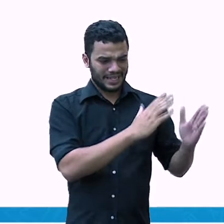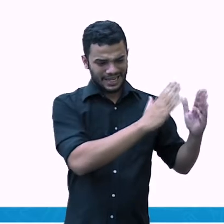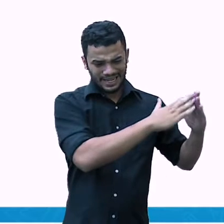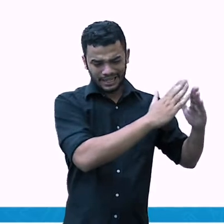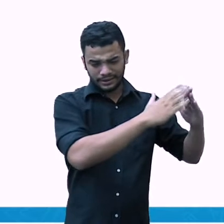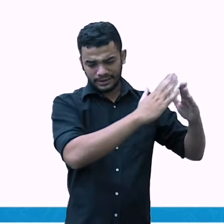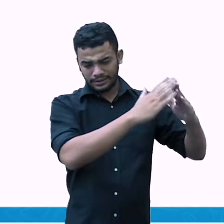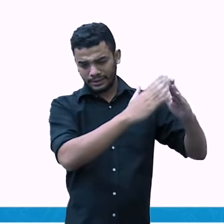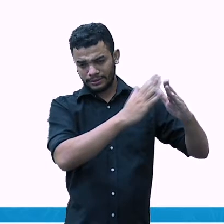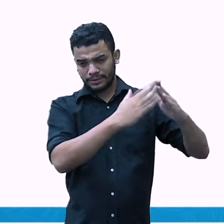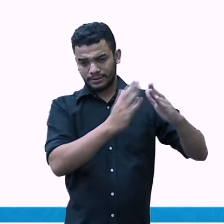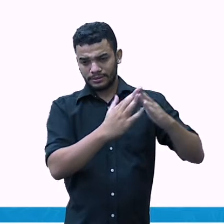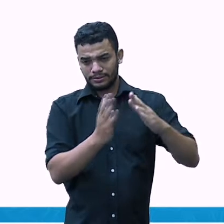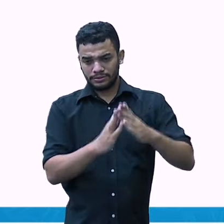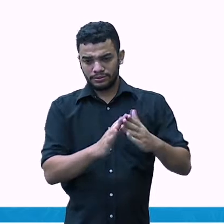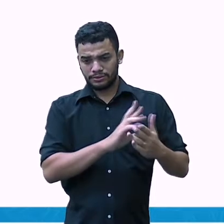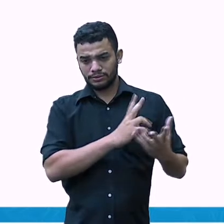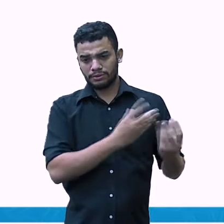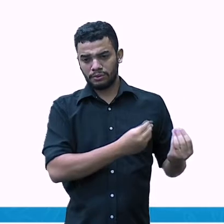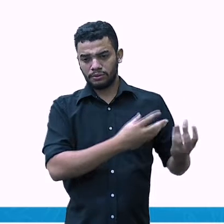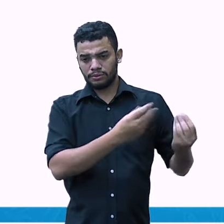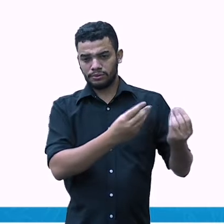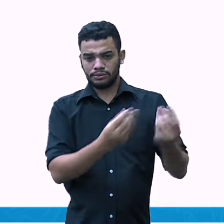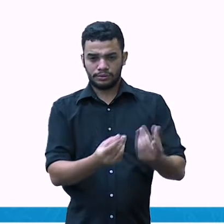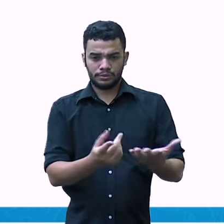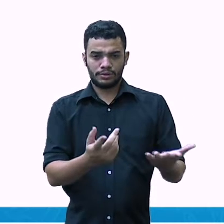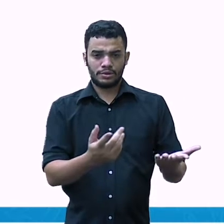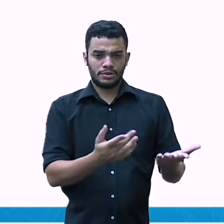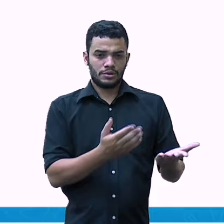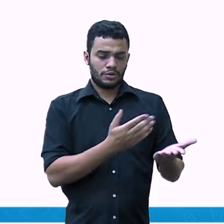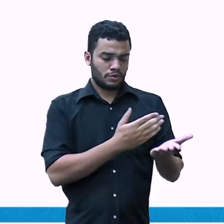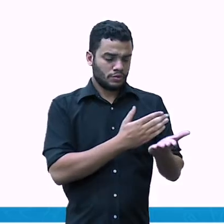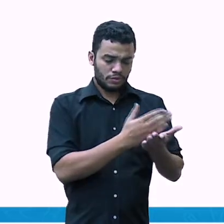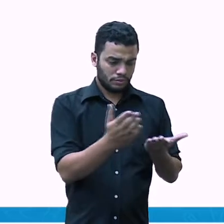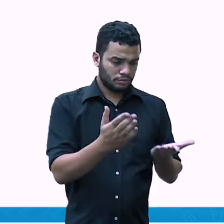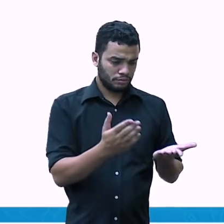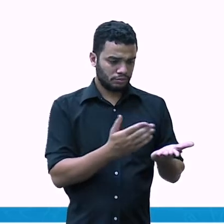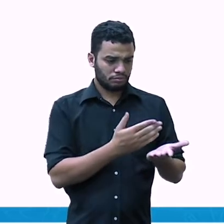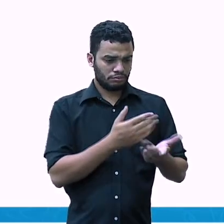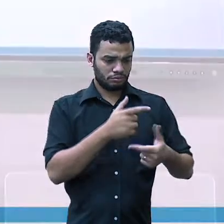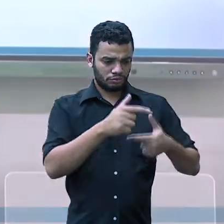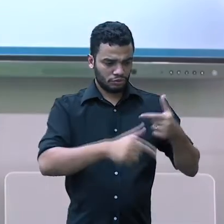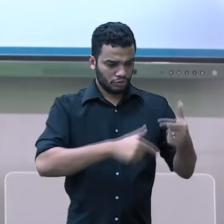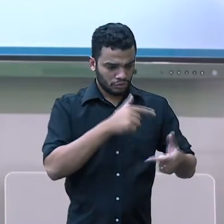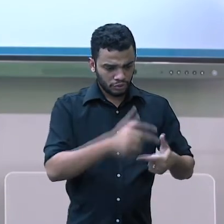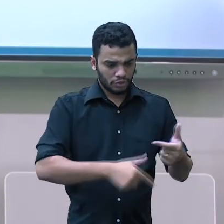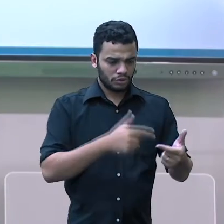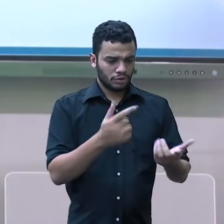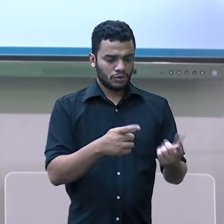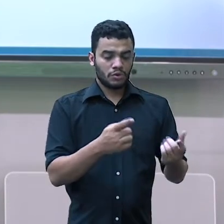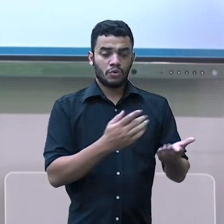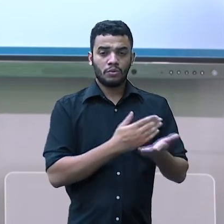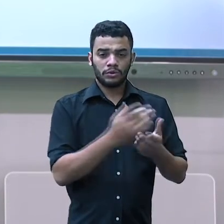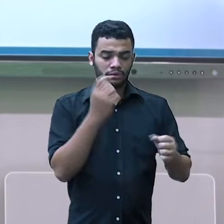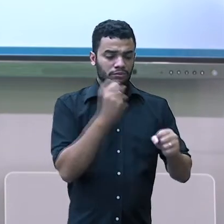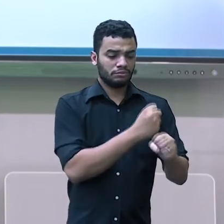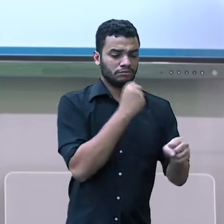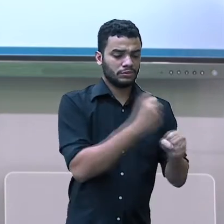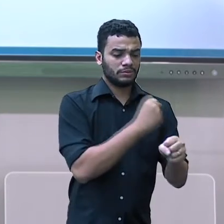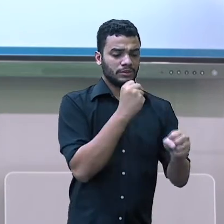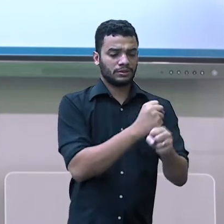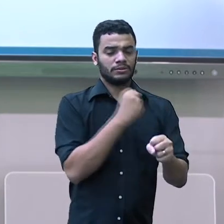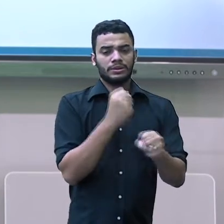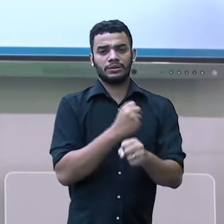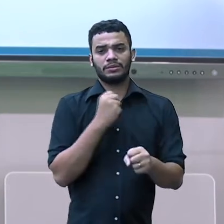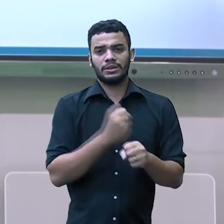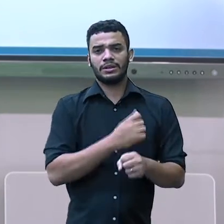tempo sem projeto prévio. Então, decidiram morar ali próximo àquele rio, foi chegando mais pessoas e a